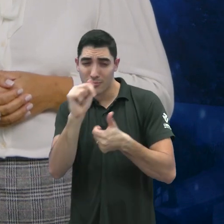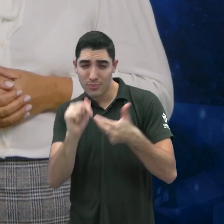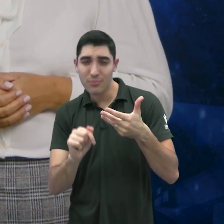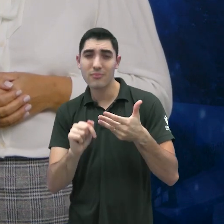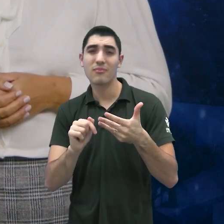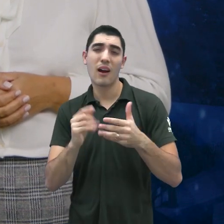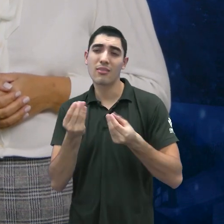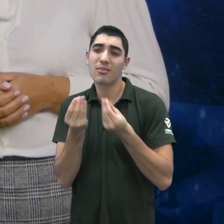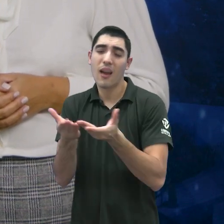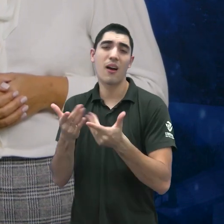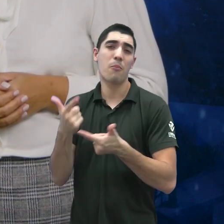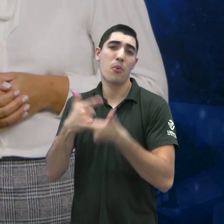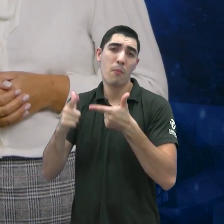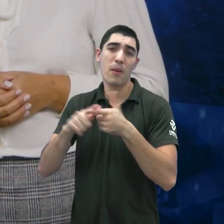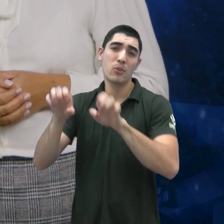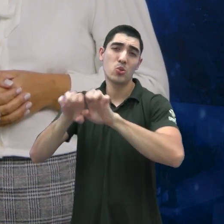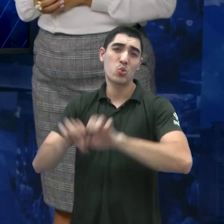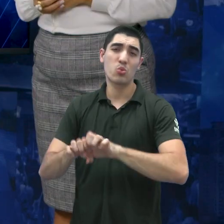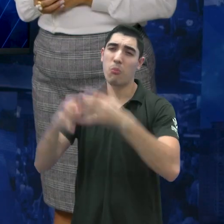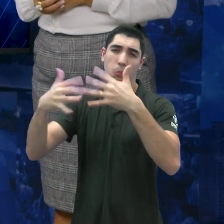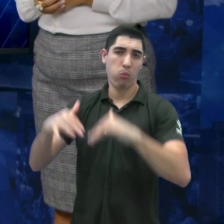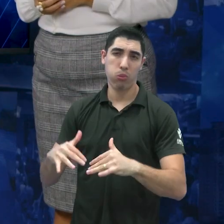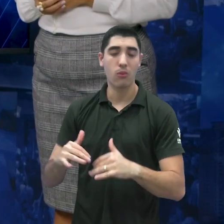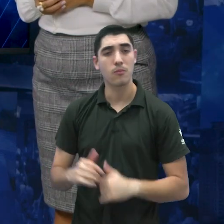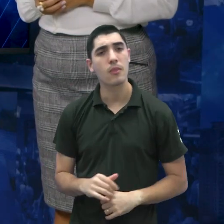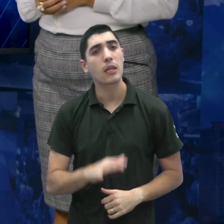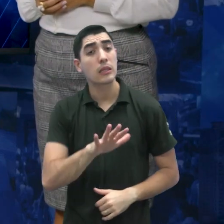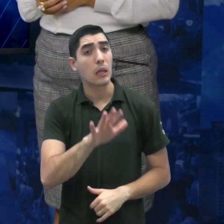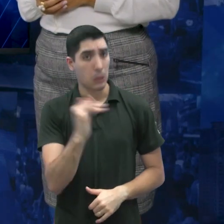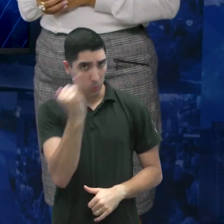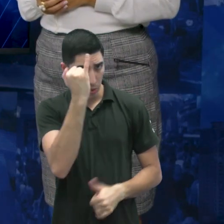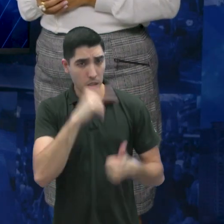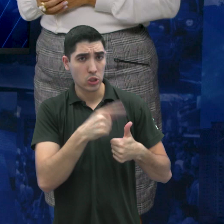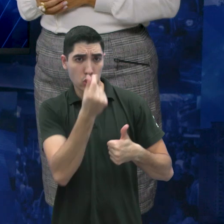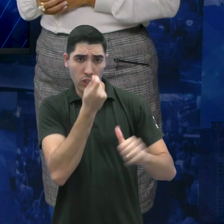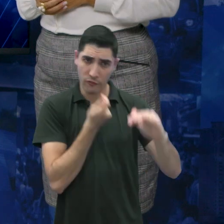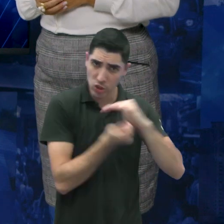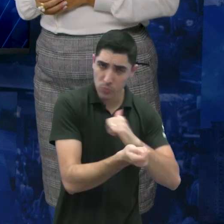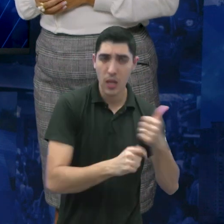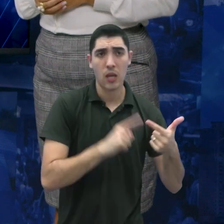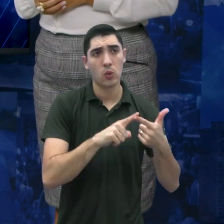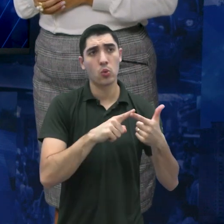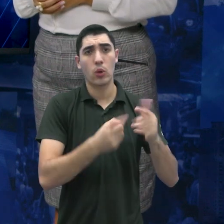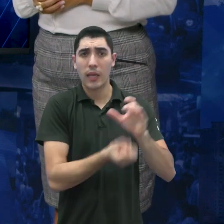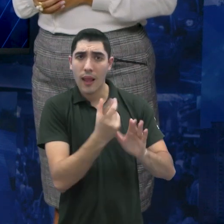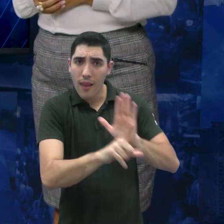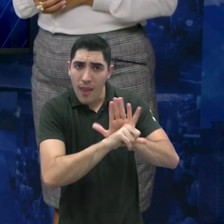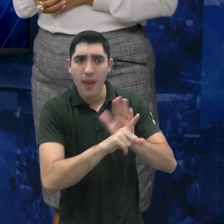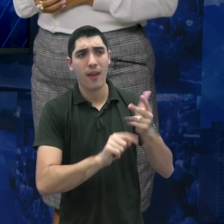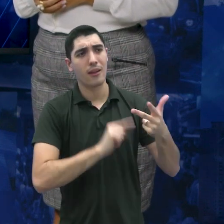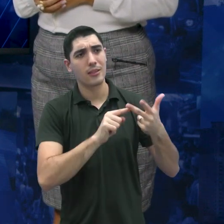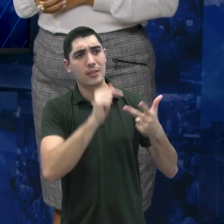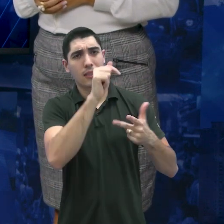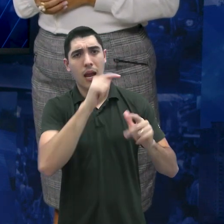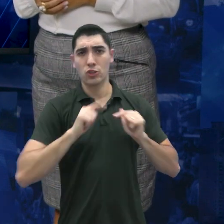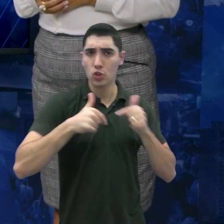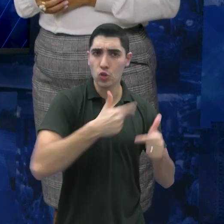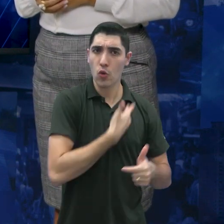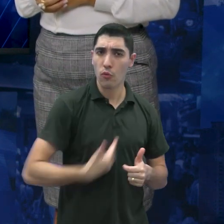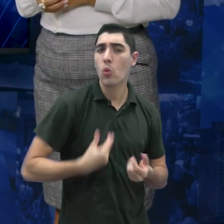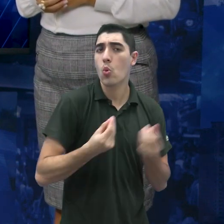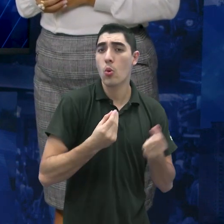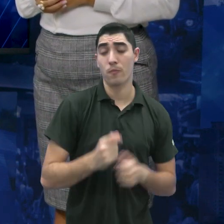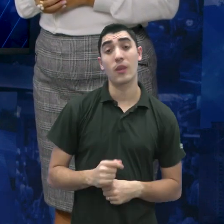problema da precarização. E para tentar buscar uma solução, investimentos em políticas públicas, o que poderia ser feito? É um trabalho de toda